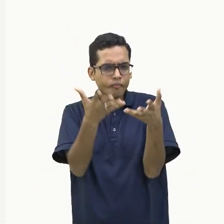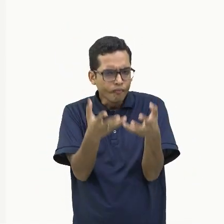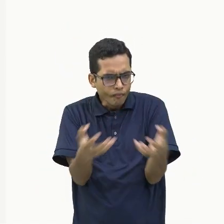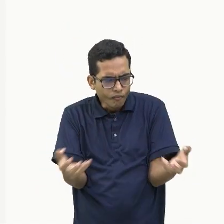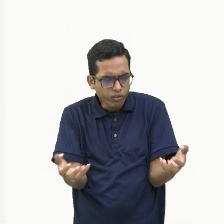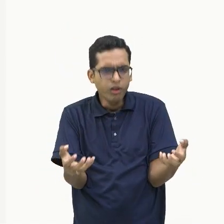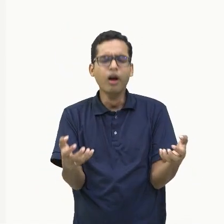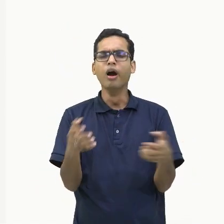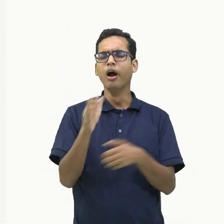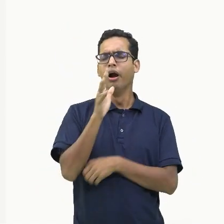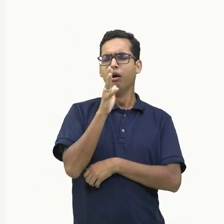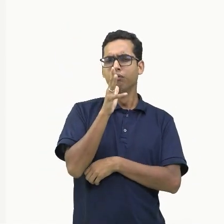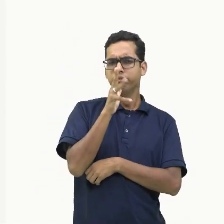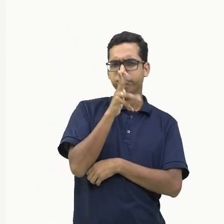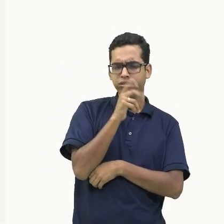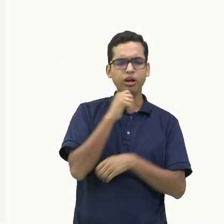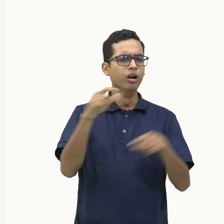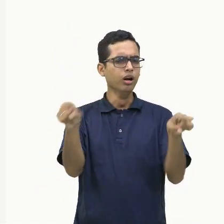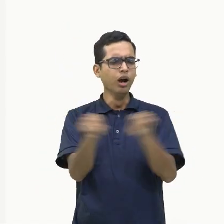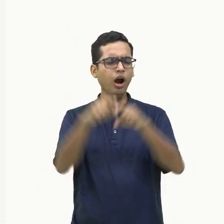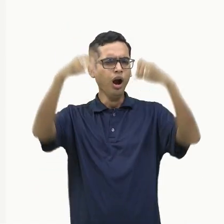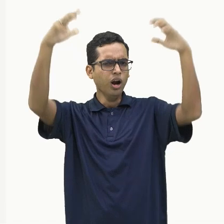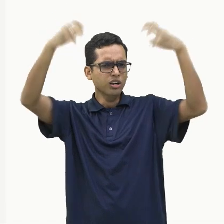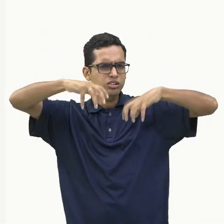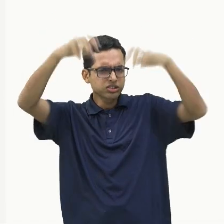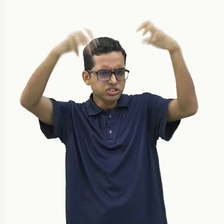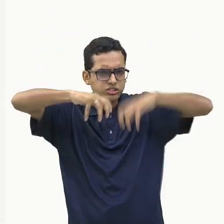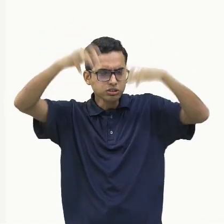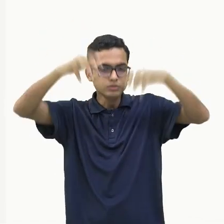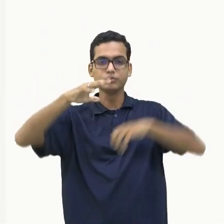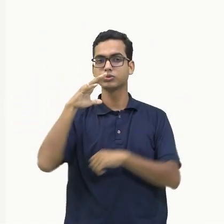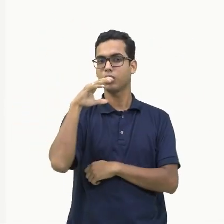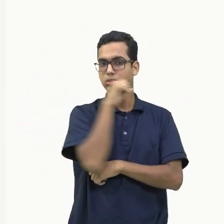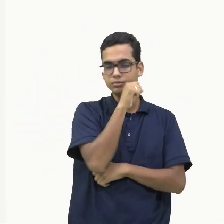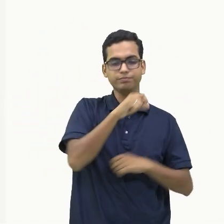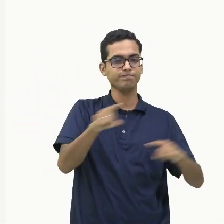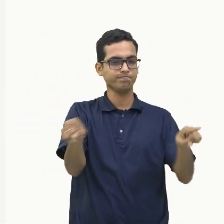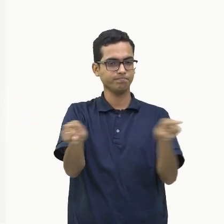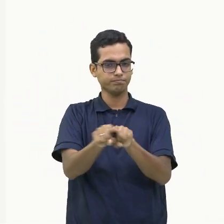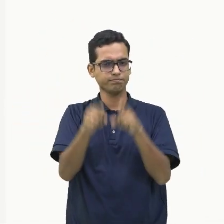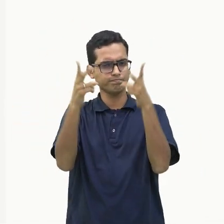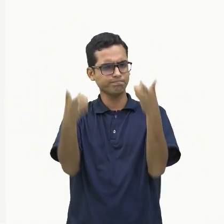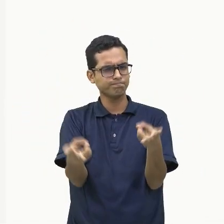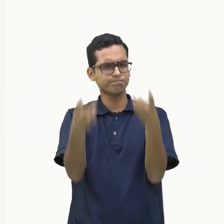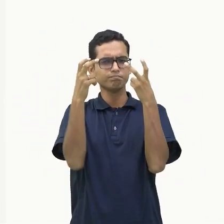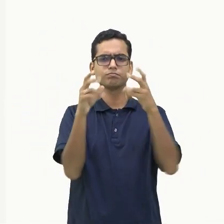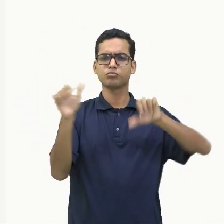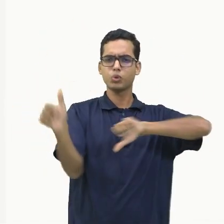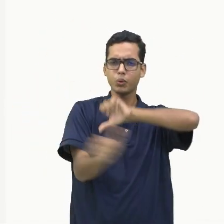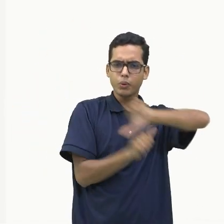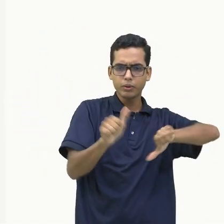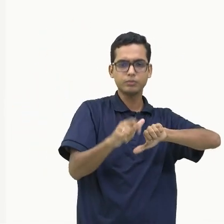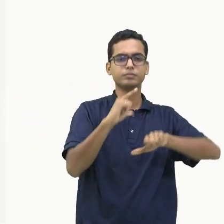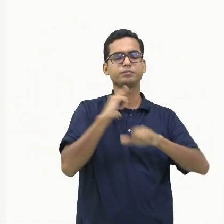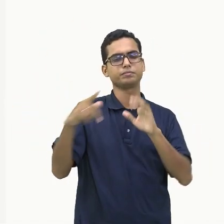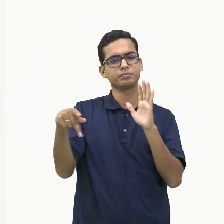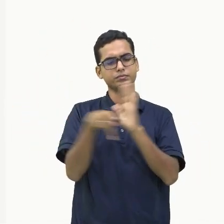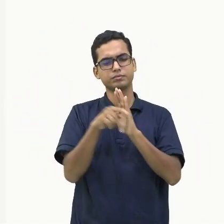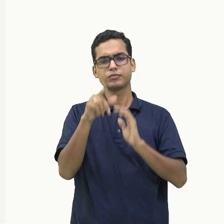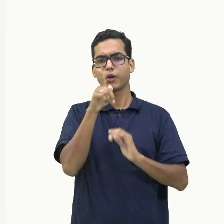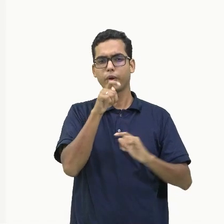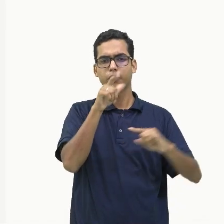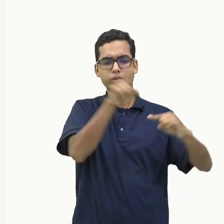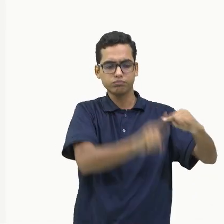muito longos e períodos de chuvas mais curtos. Então, a gente percebe essa alteração no ciclo hidrológico que